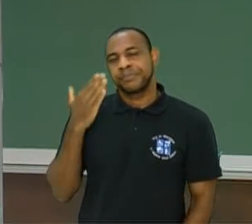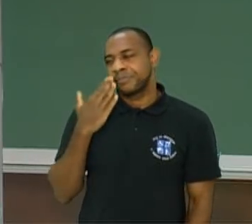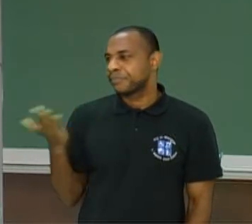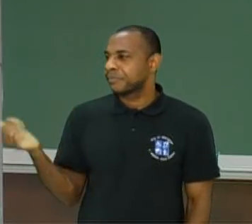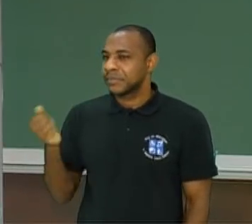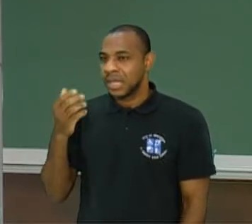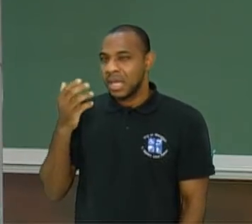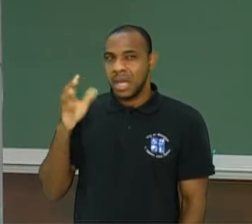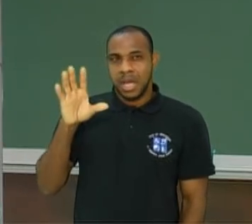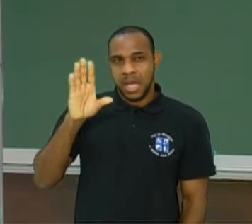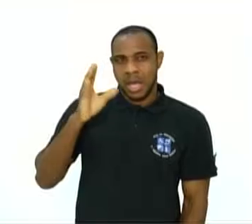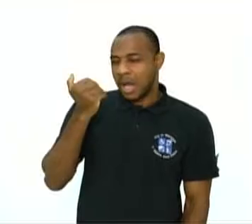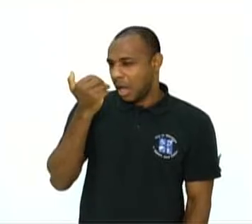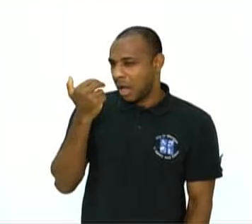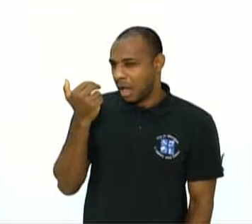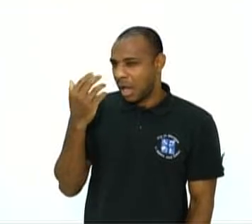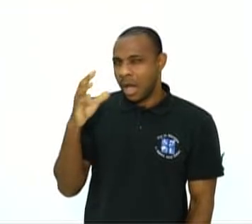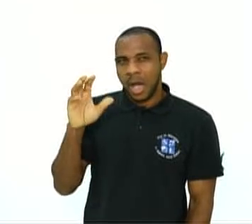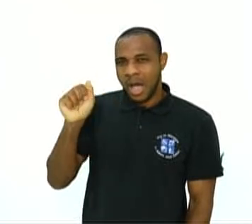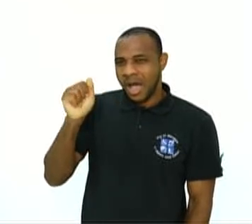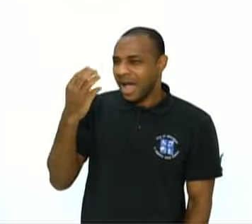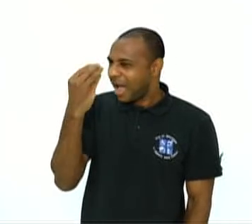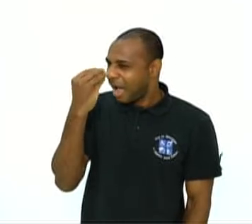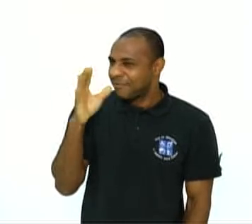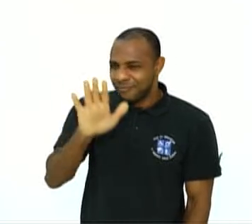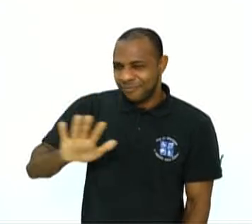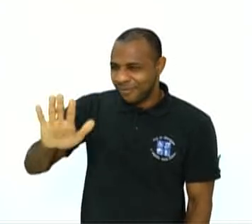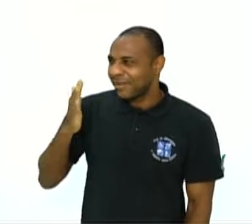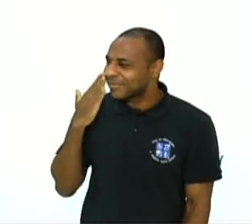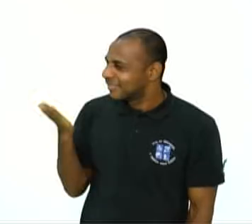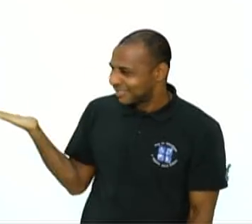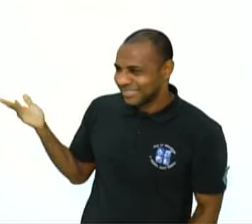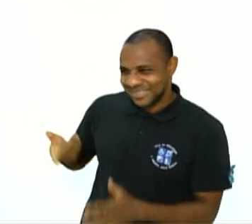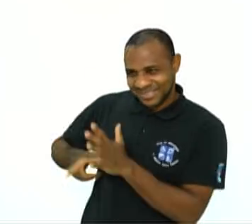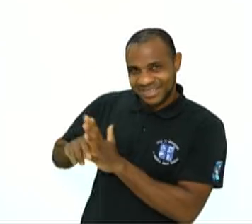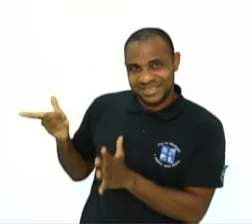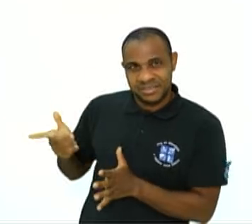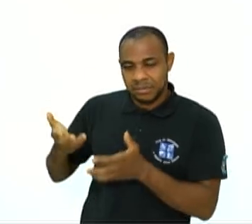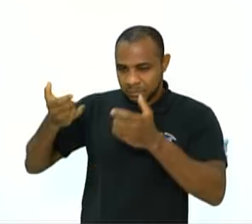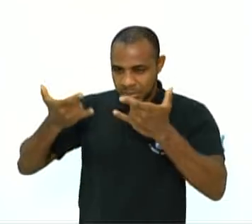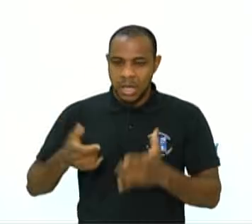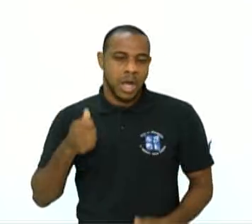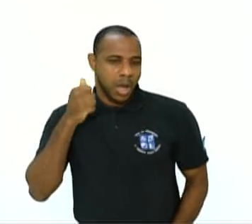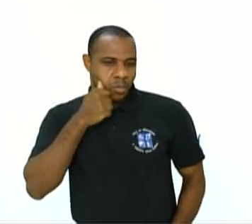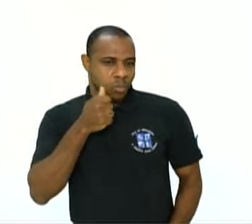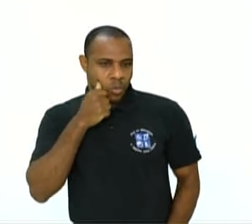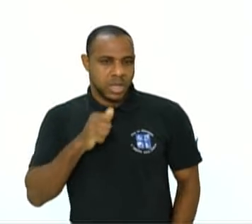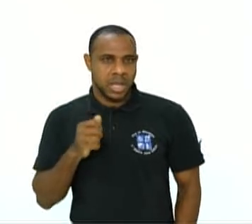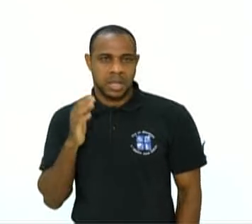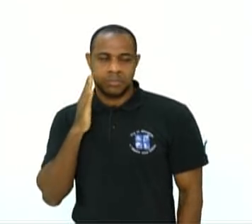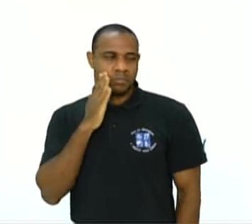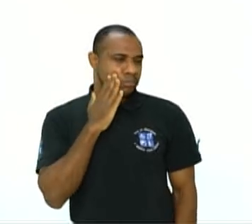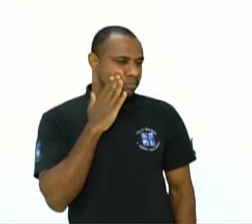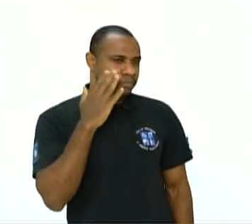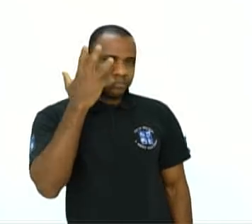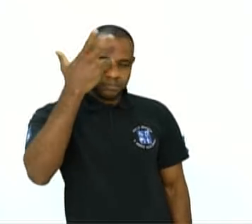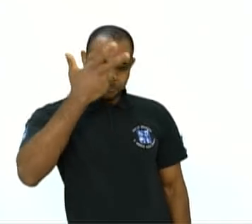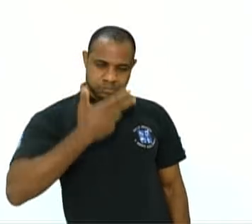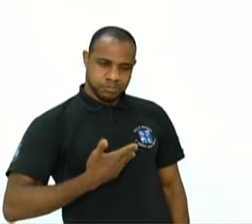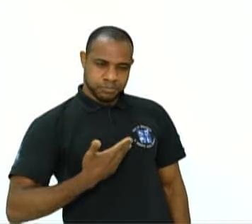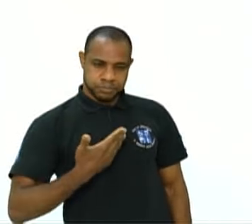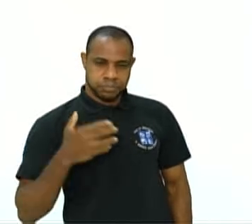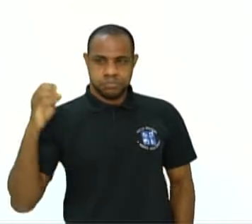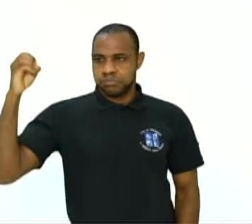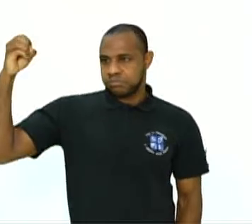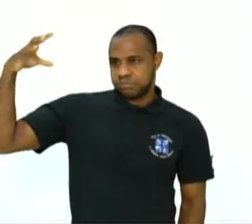na imagem, né? Linhas formam delicados desenhos. Uma forma de mulher apresenta-se de perfil, envolto um jogo de